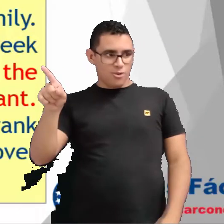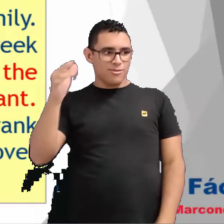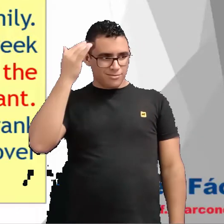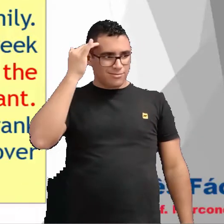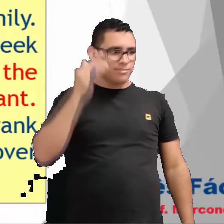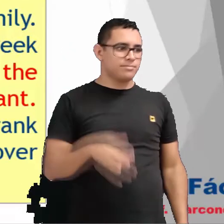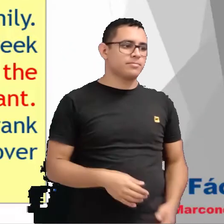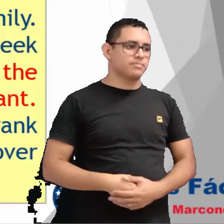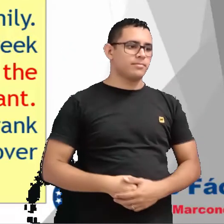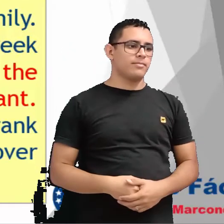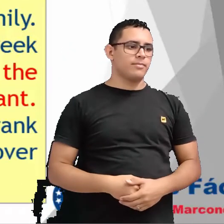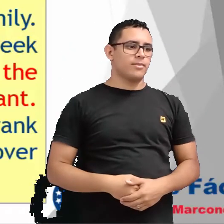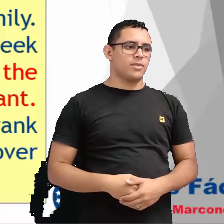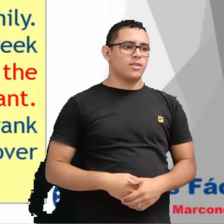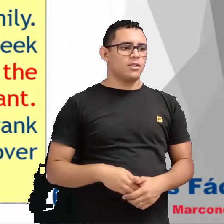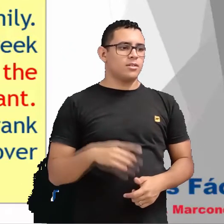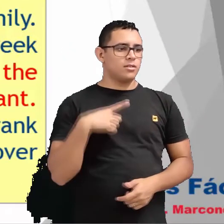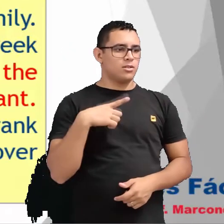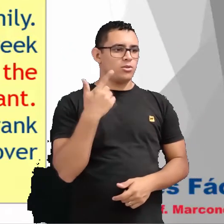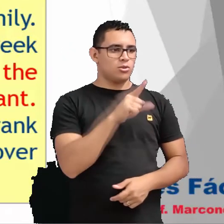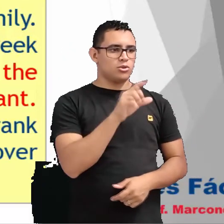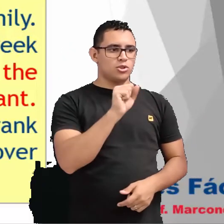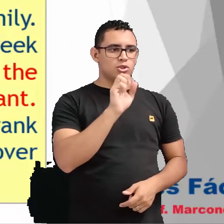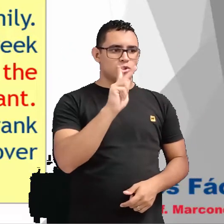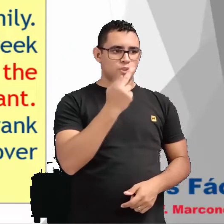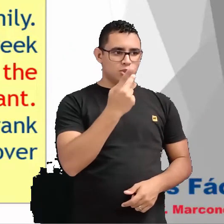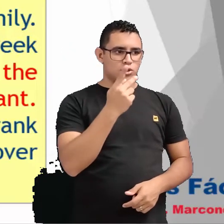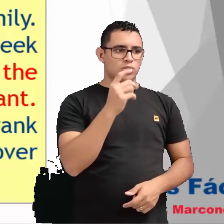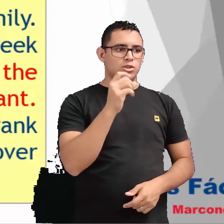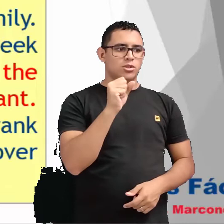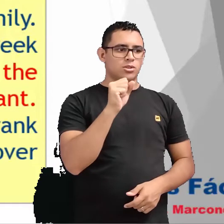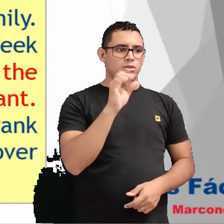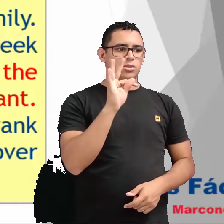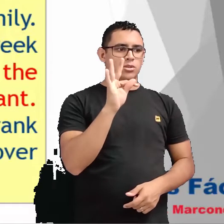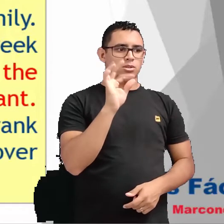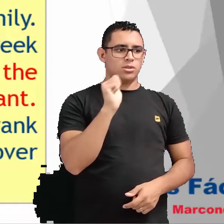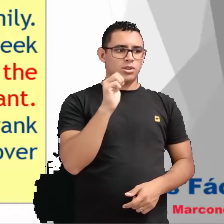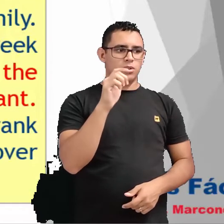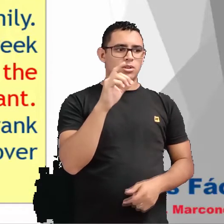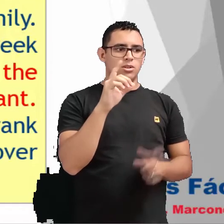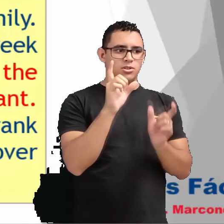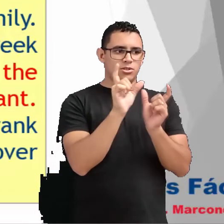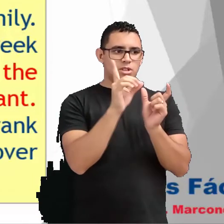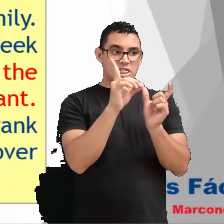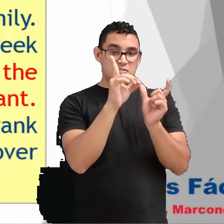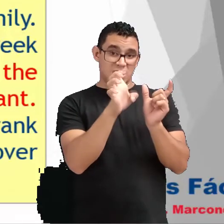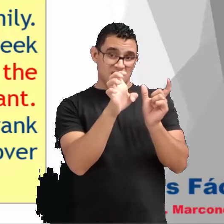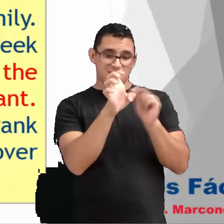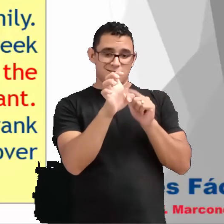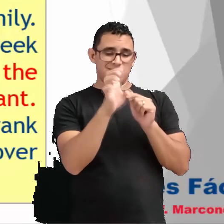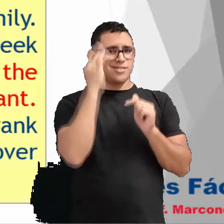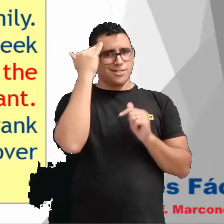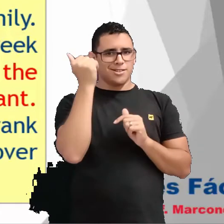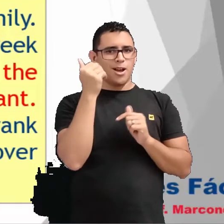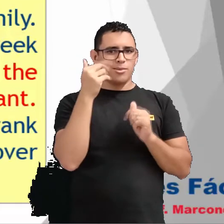She stayed at the swimming pool, né? Stayed a gente já sabe, verbo regular, não tem problema. Então, she stayed at the swimming